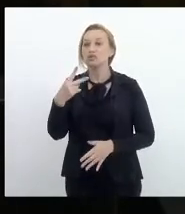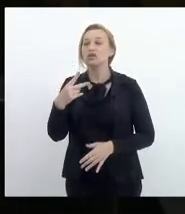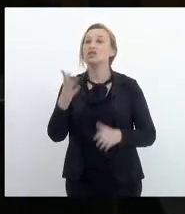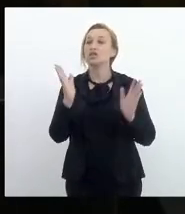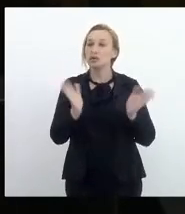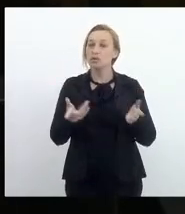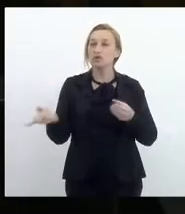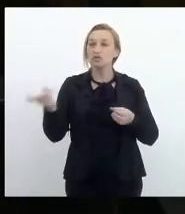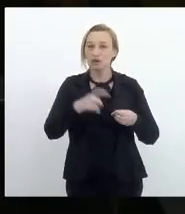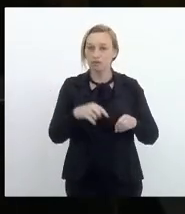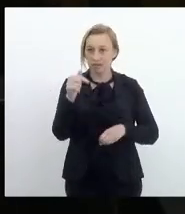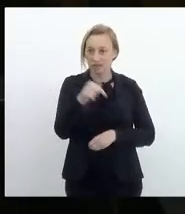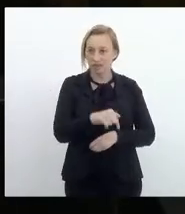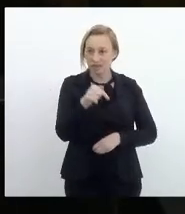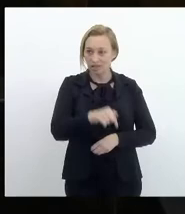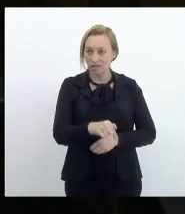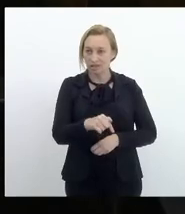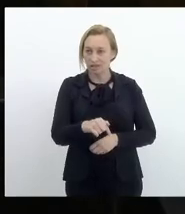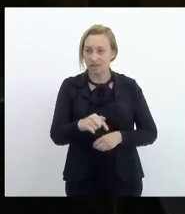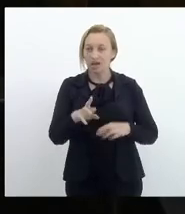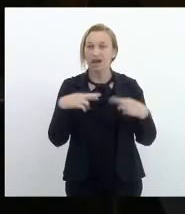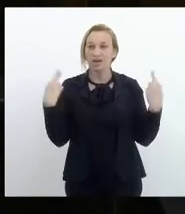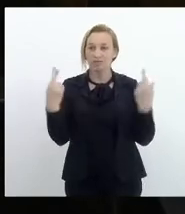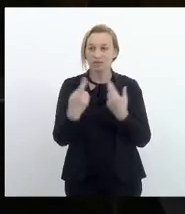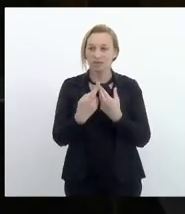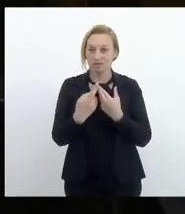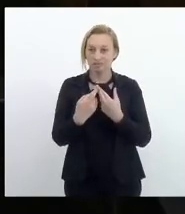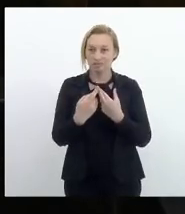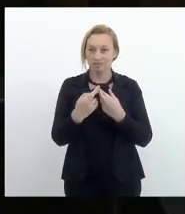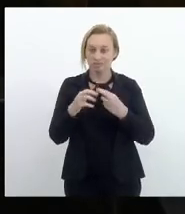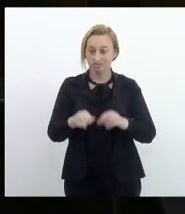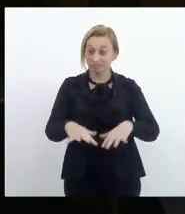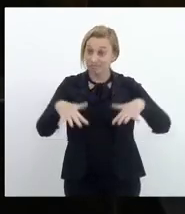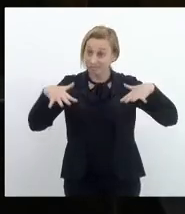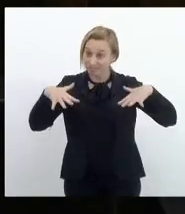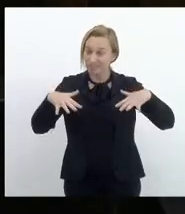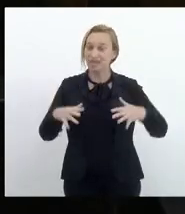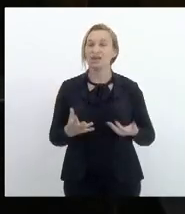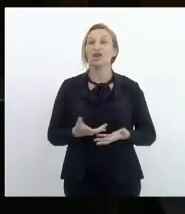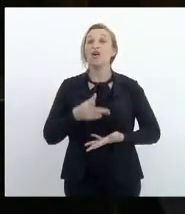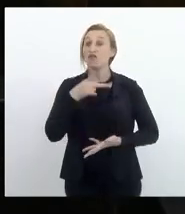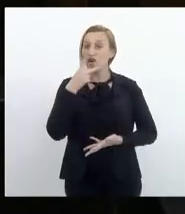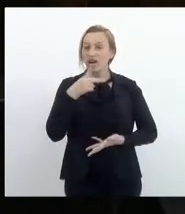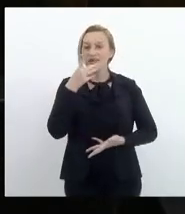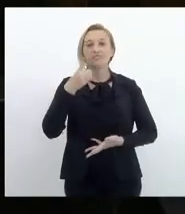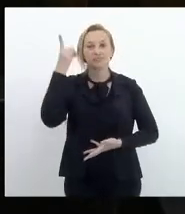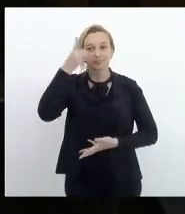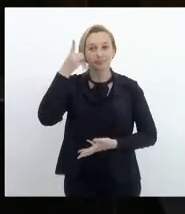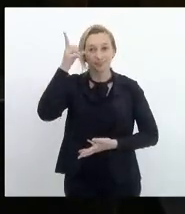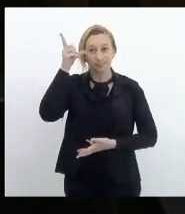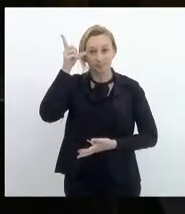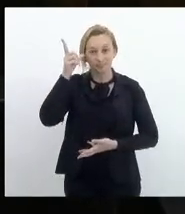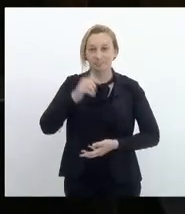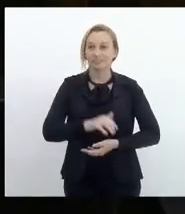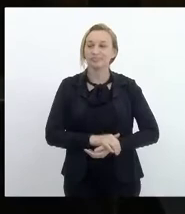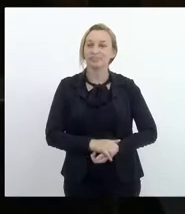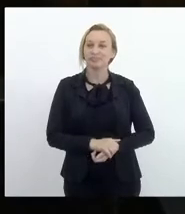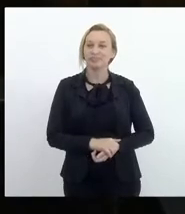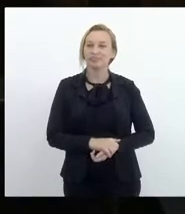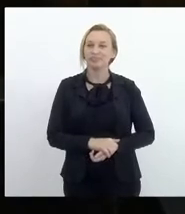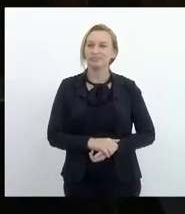aqui e as sessões no plenário é mas eu dizia Deputado a Lucinha